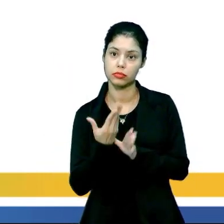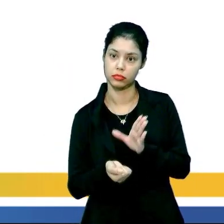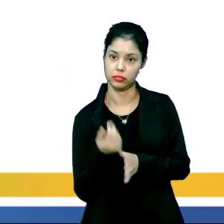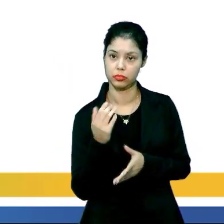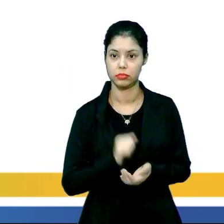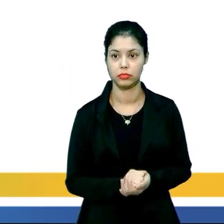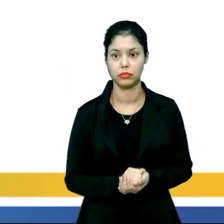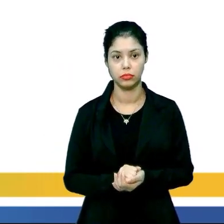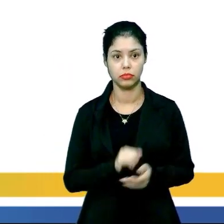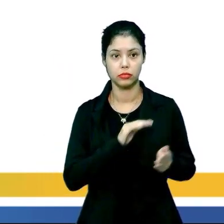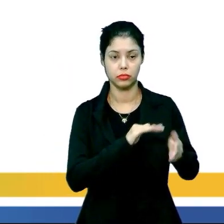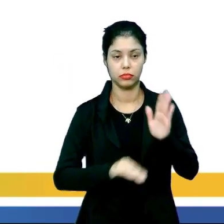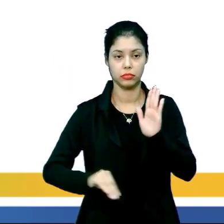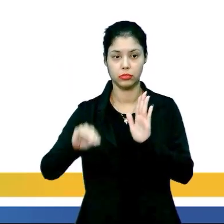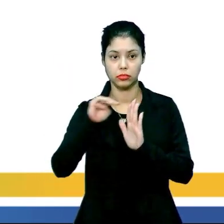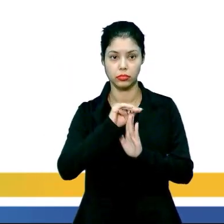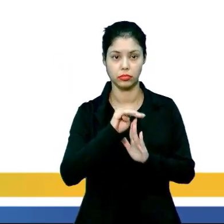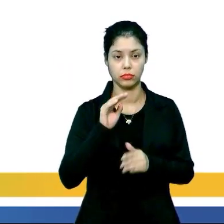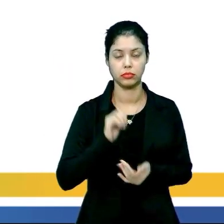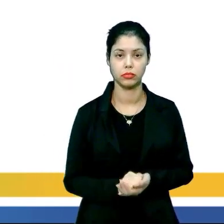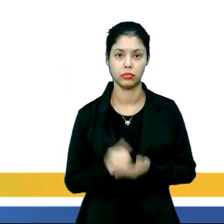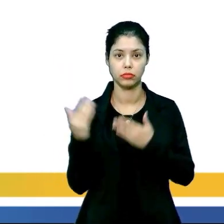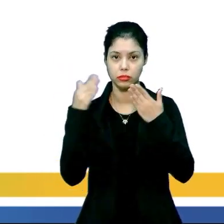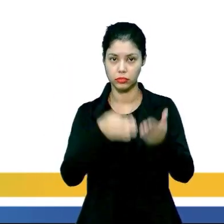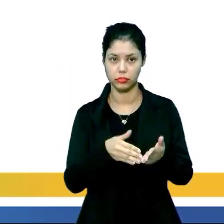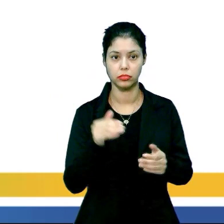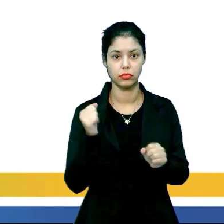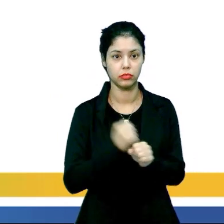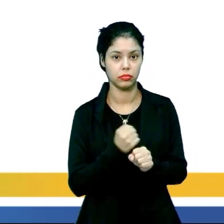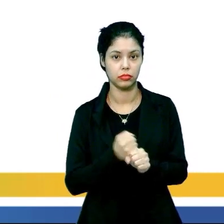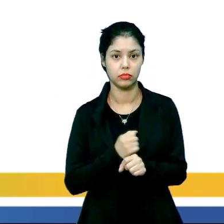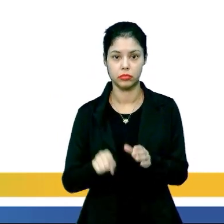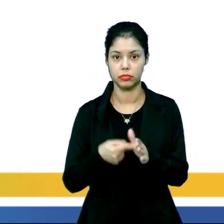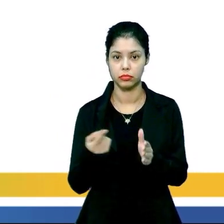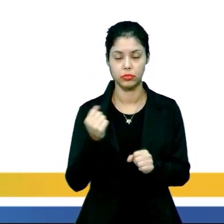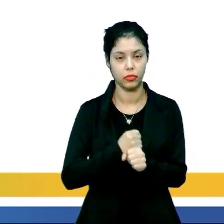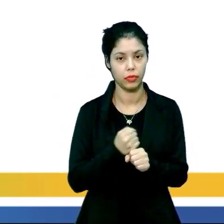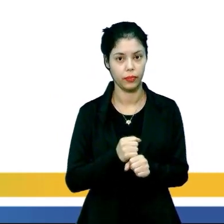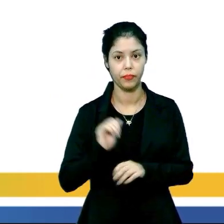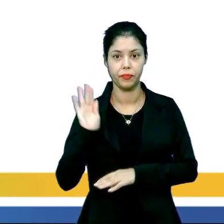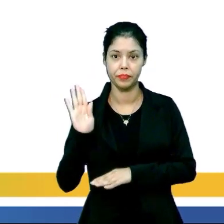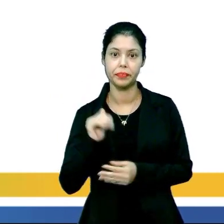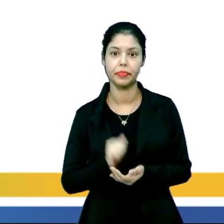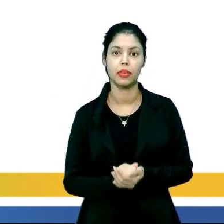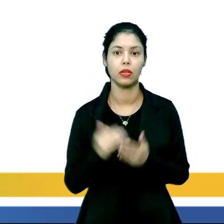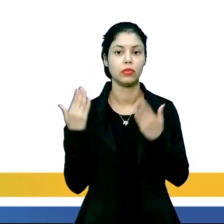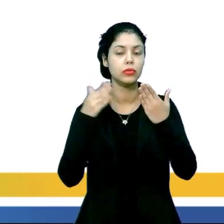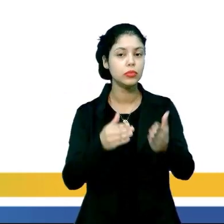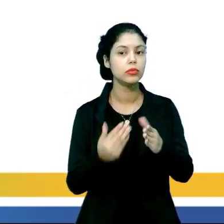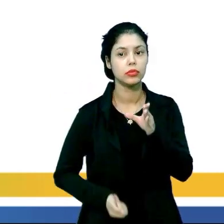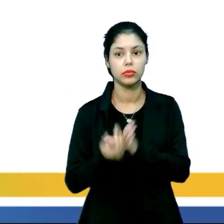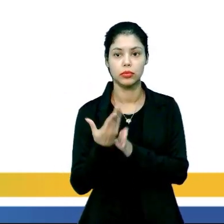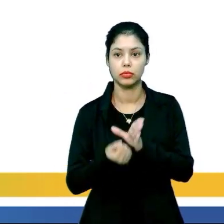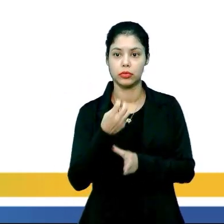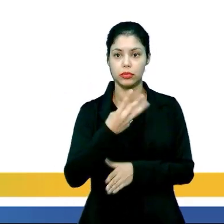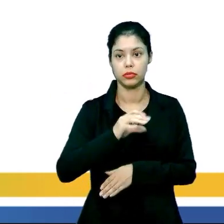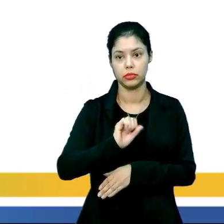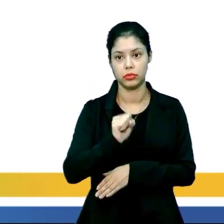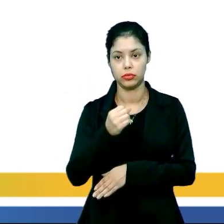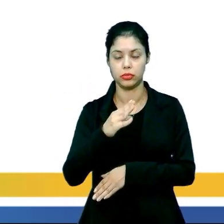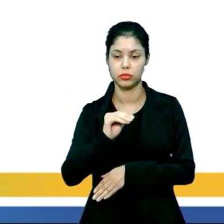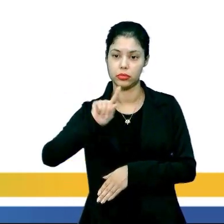de produção o que é produzido acima da meta anual. No primeiro ano da campanha, a meta de produção era